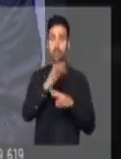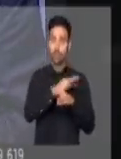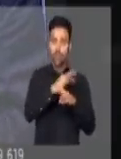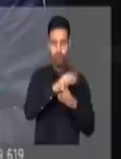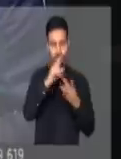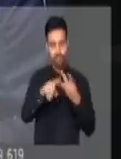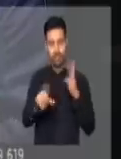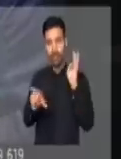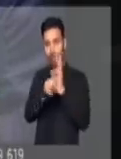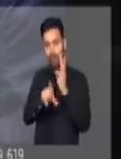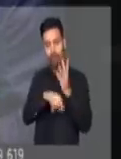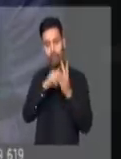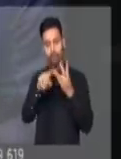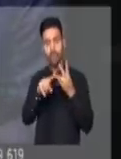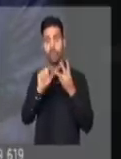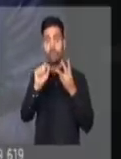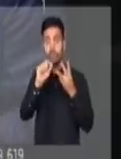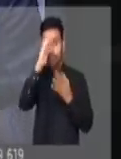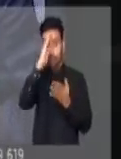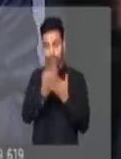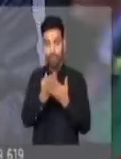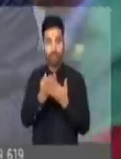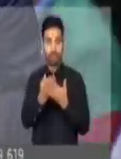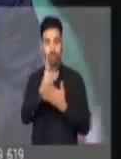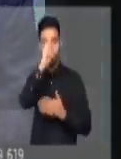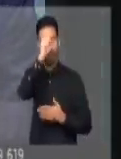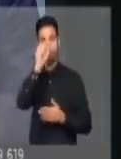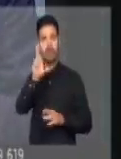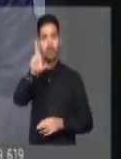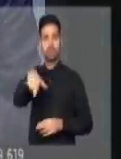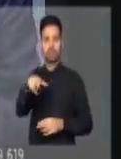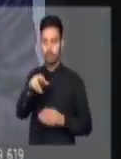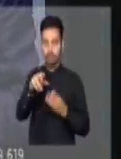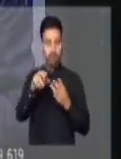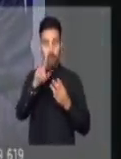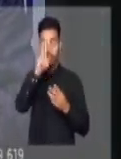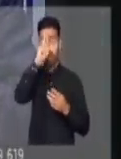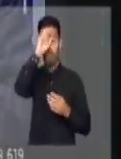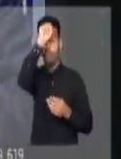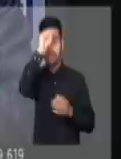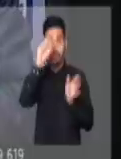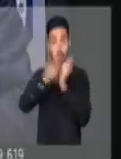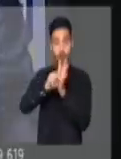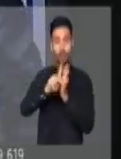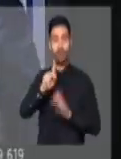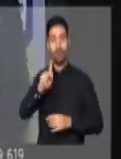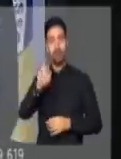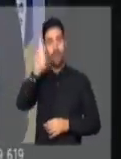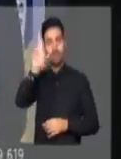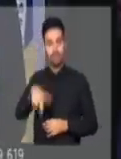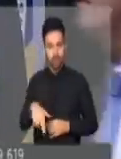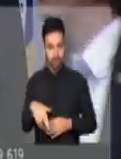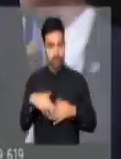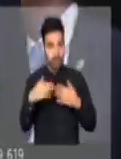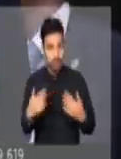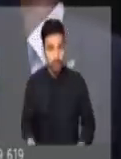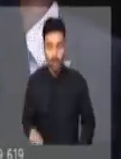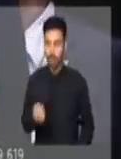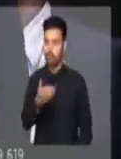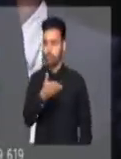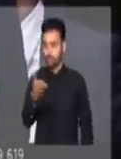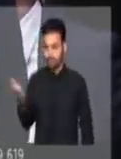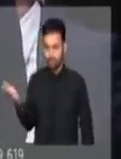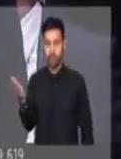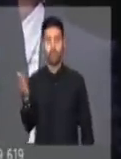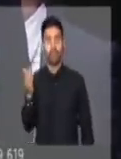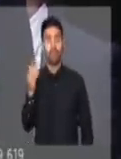a confiança à força e à razão. A força da razão. Por este motivo, senhoras e senhores deputados, o Partido